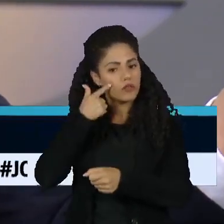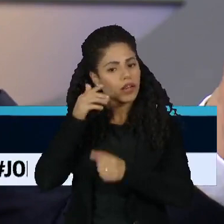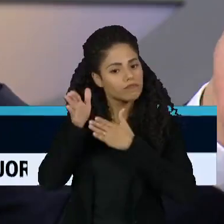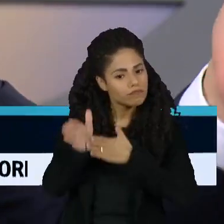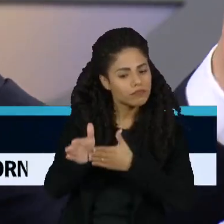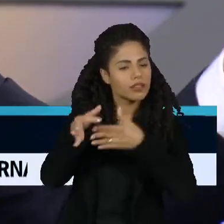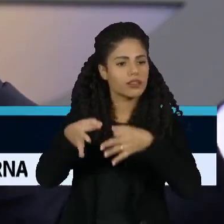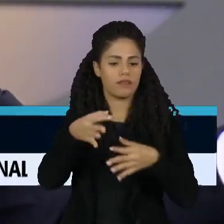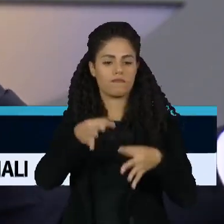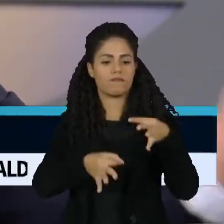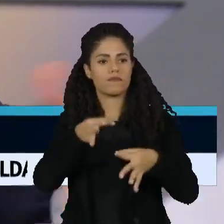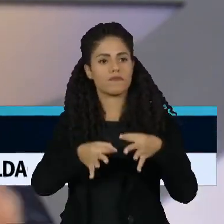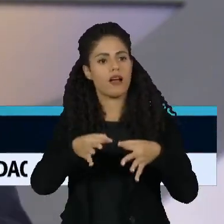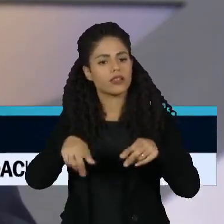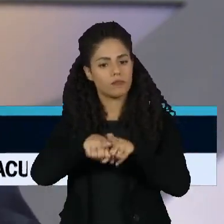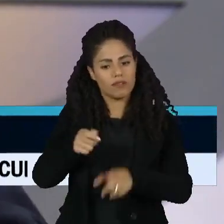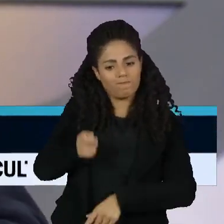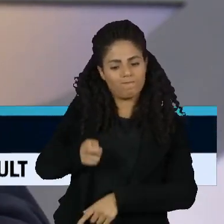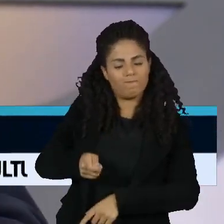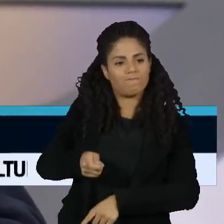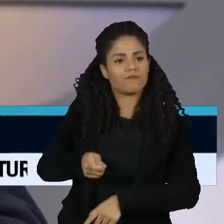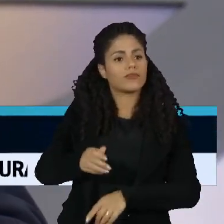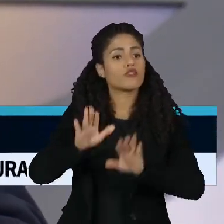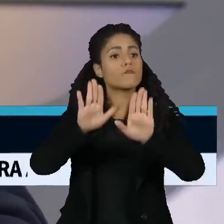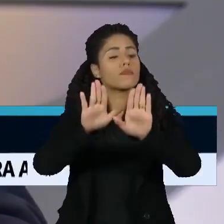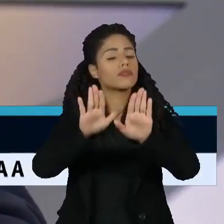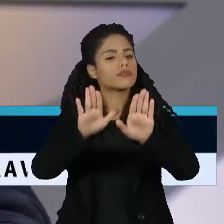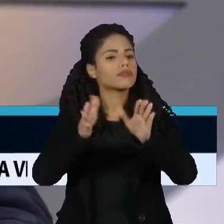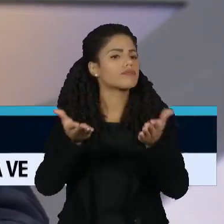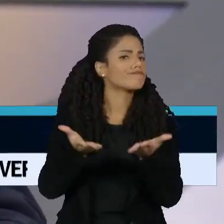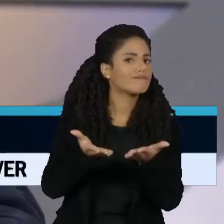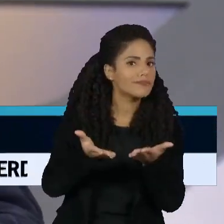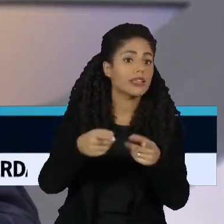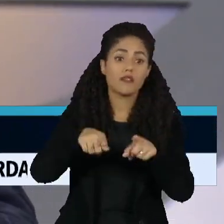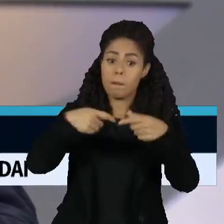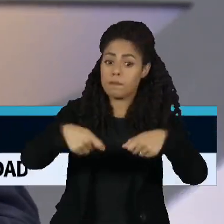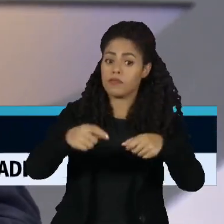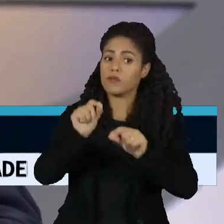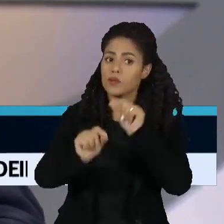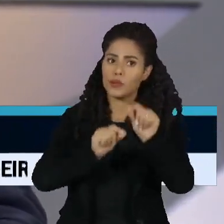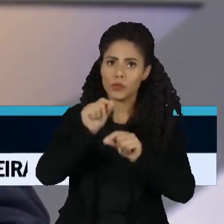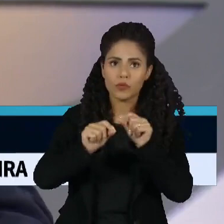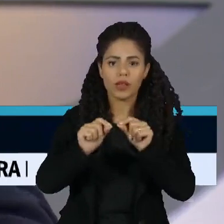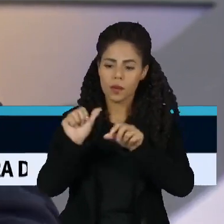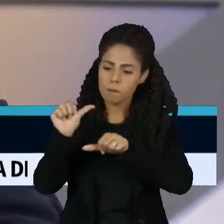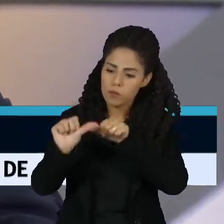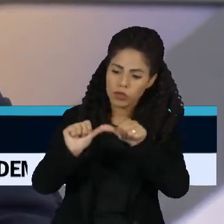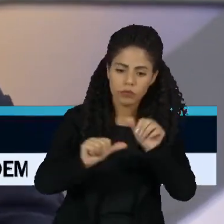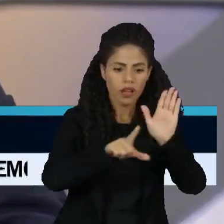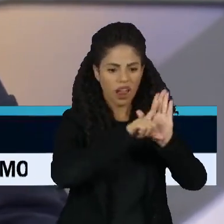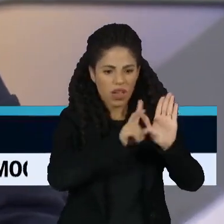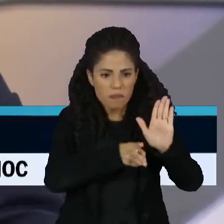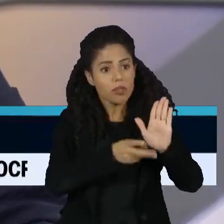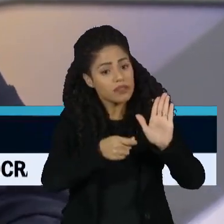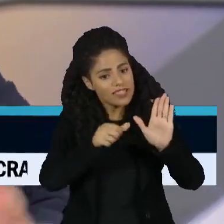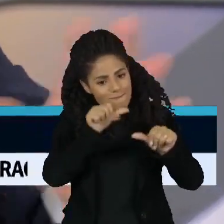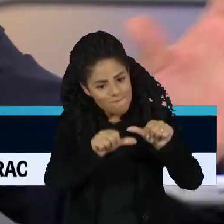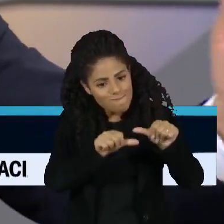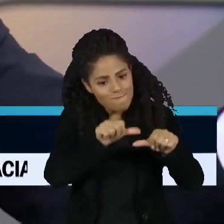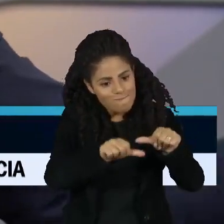pelos tribunais, sobretudo pelo Supremo Tribunal Federal. E aí vem a necessidade depois de alteração da lei. E quando essa lei for ser